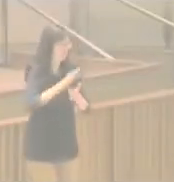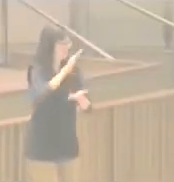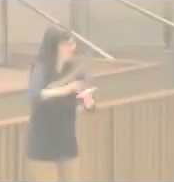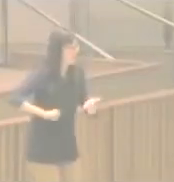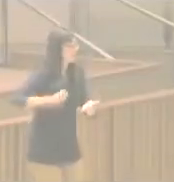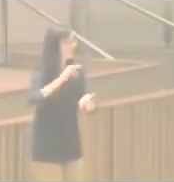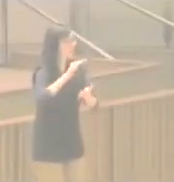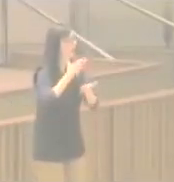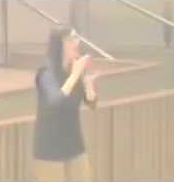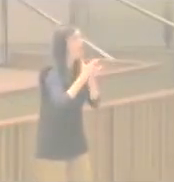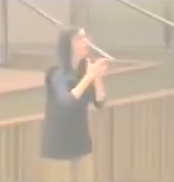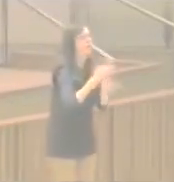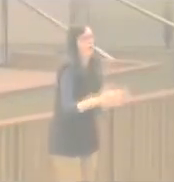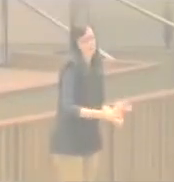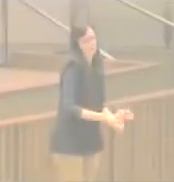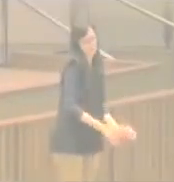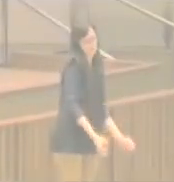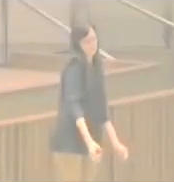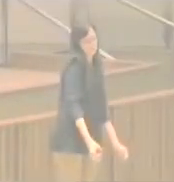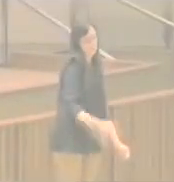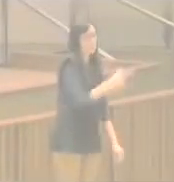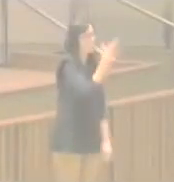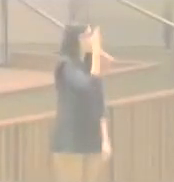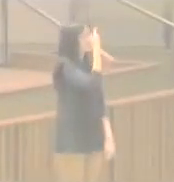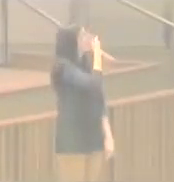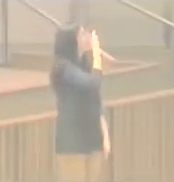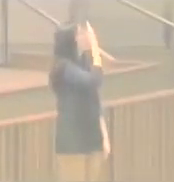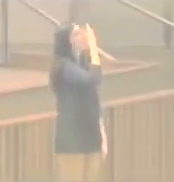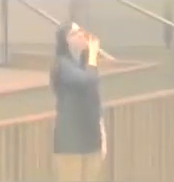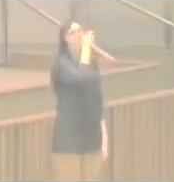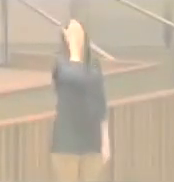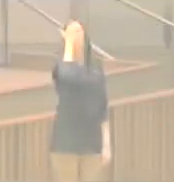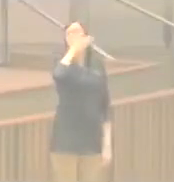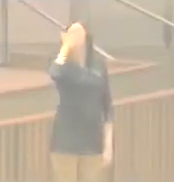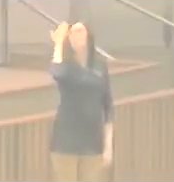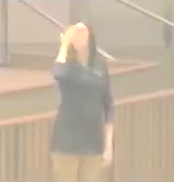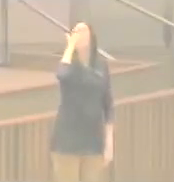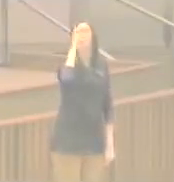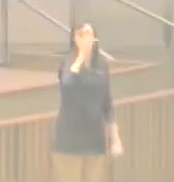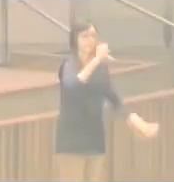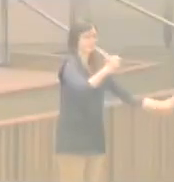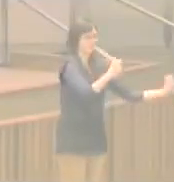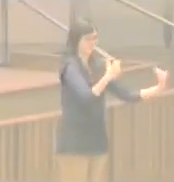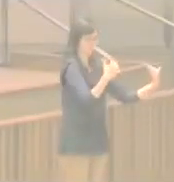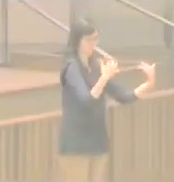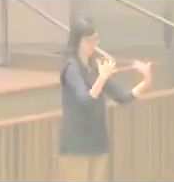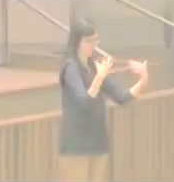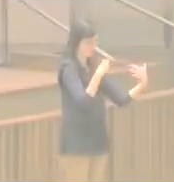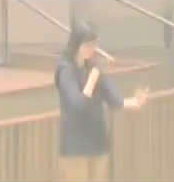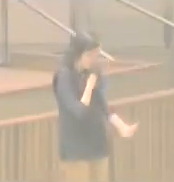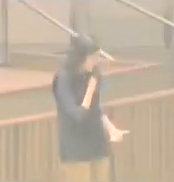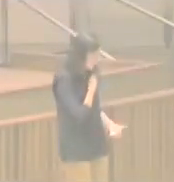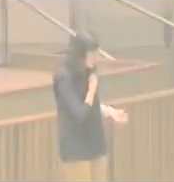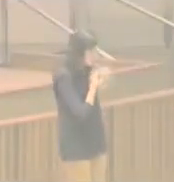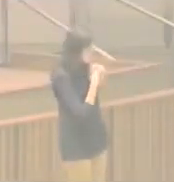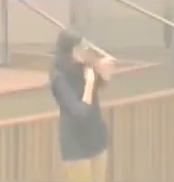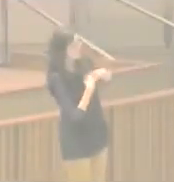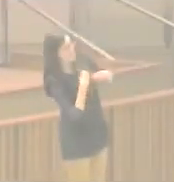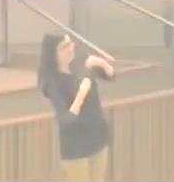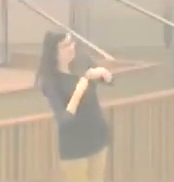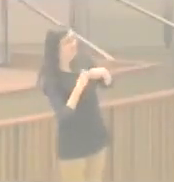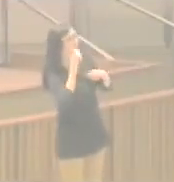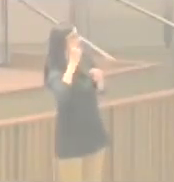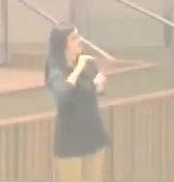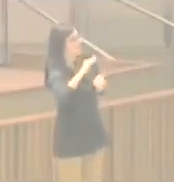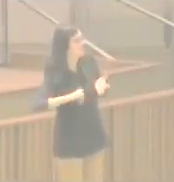Começa na periferia, mas ele quer o centro. E quando chegar no centro, ele vai fazer de